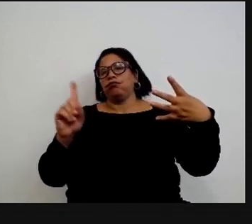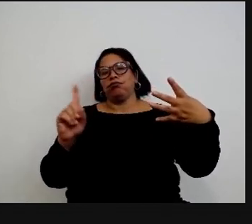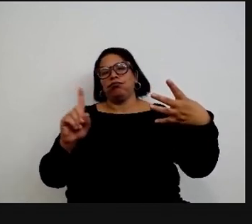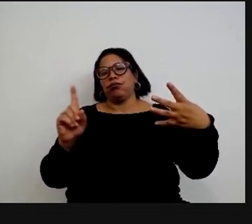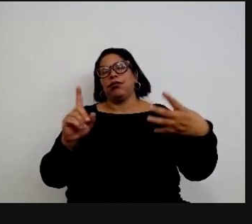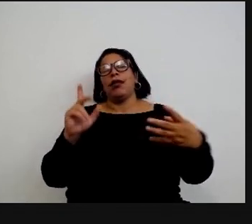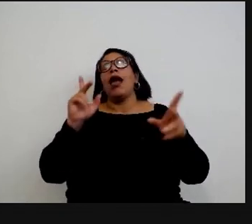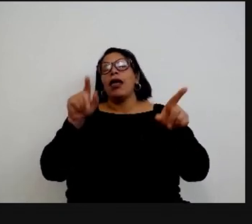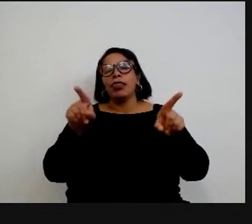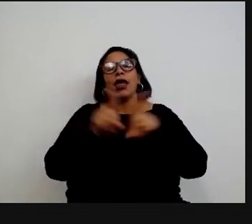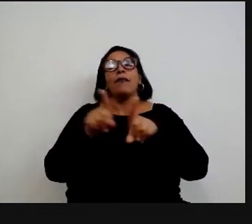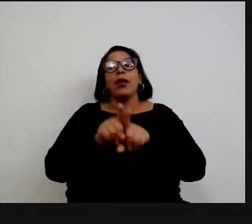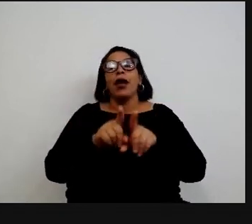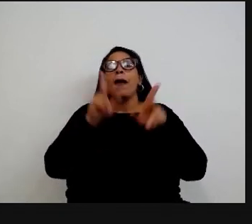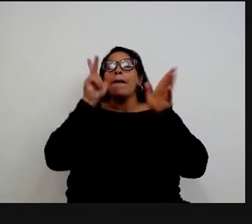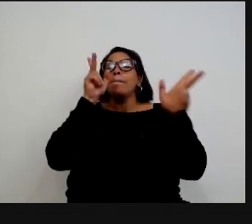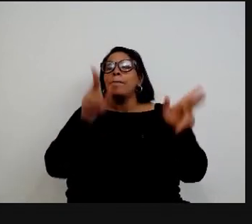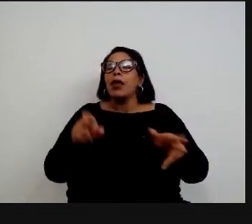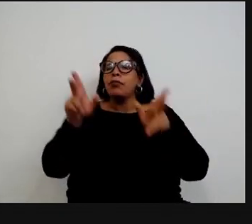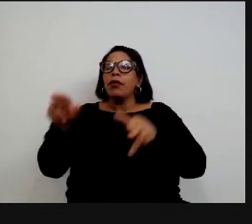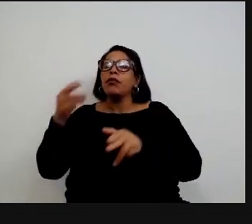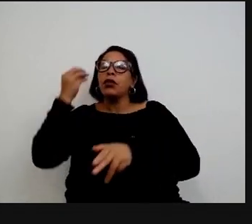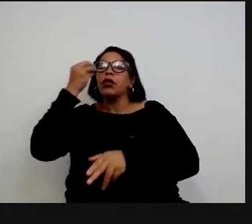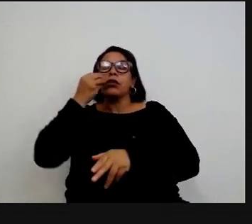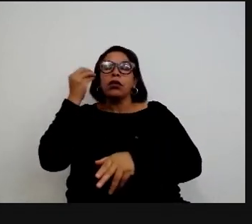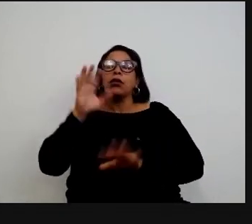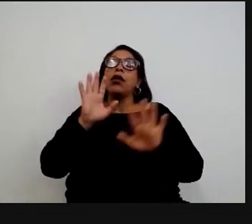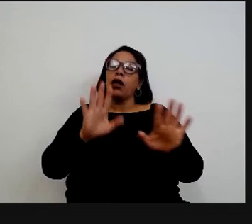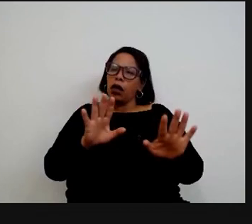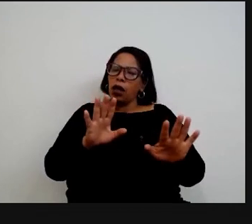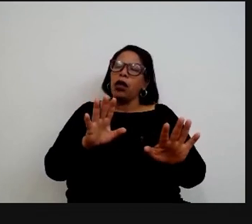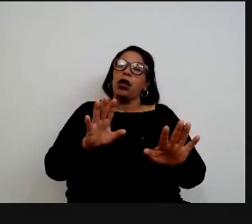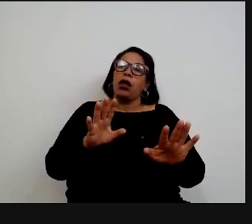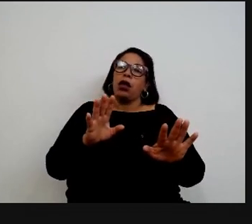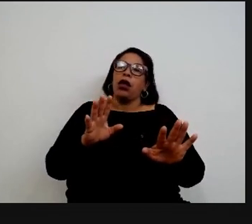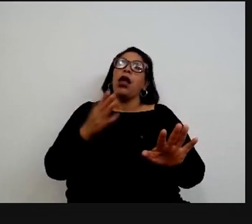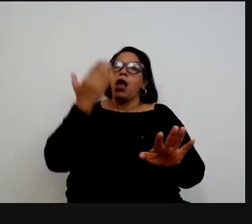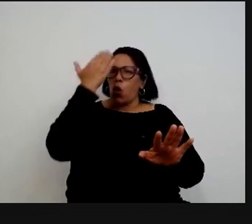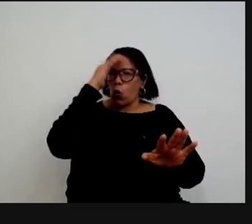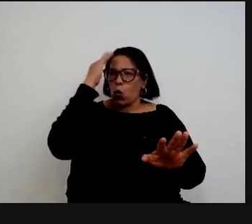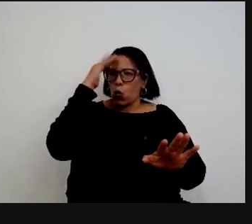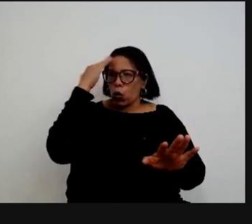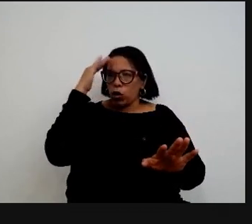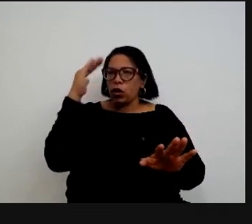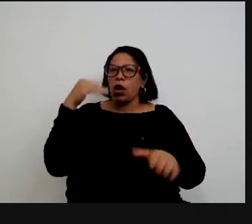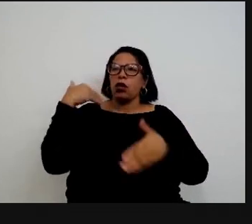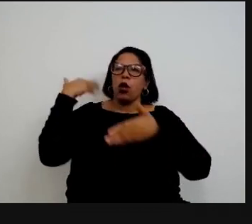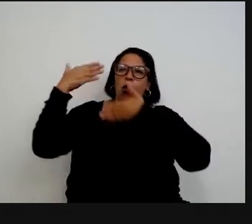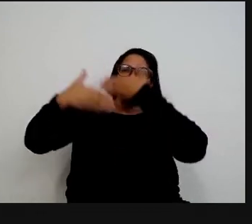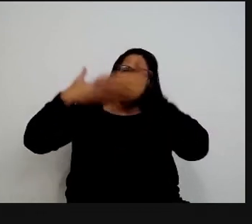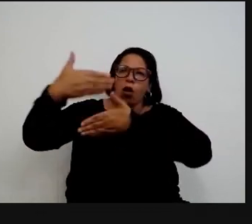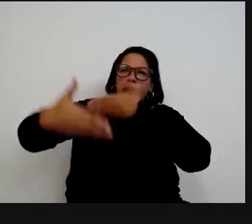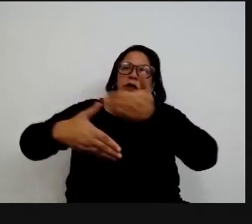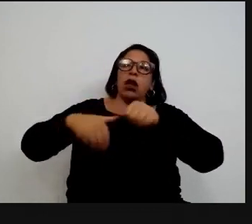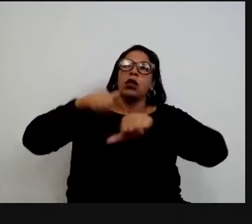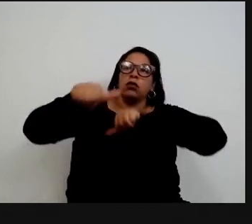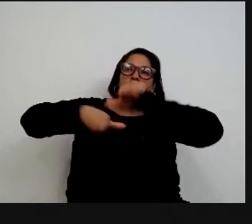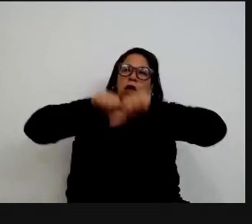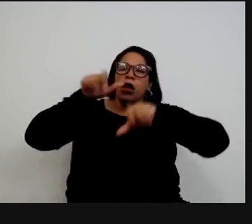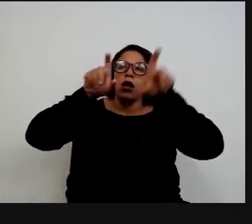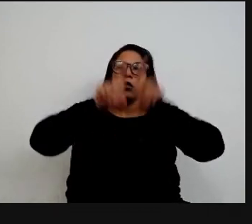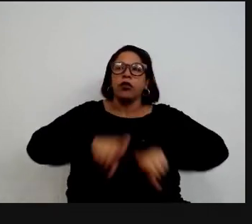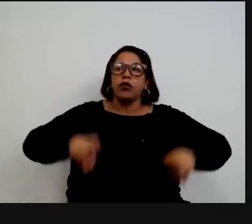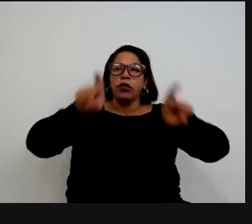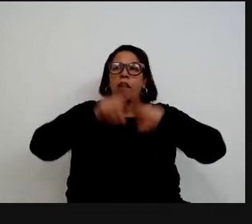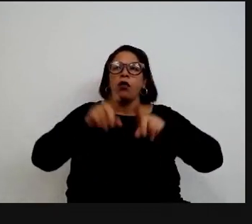e nem somos programáveis para viver as mesmas experiências. Então, sim, eu entendo que, como processo de transformação digital,